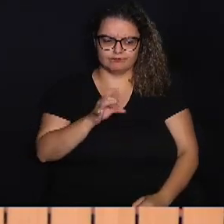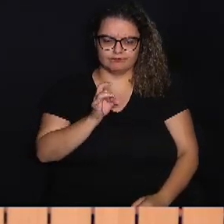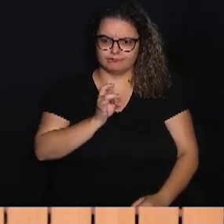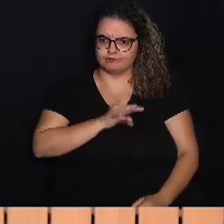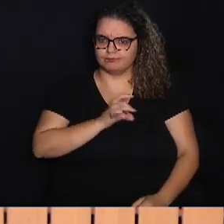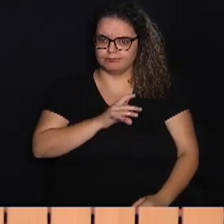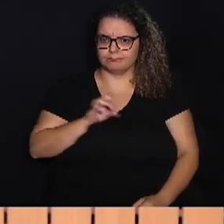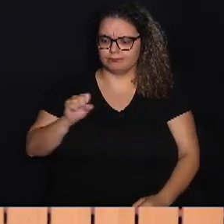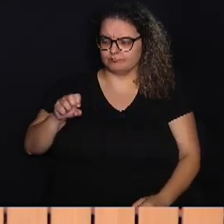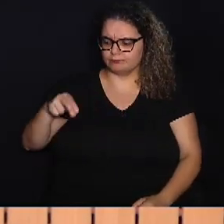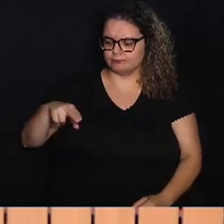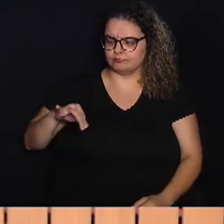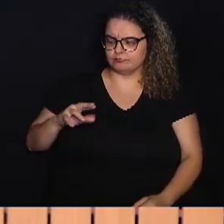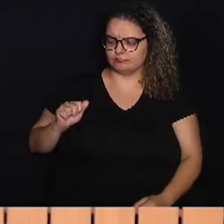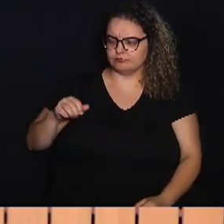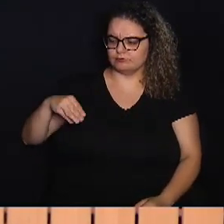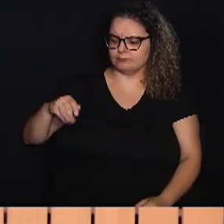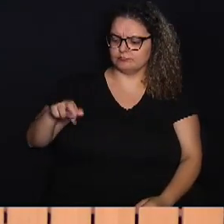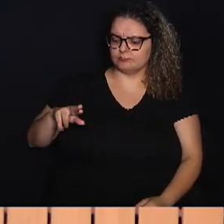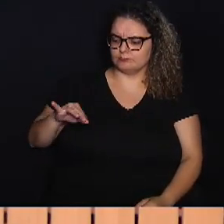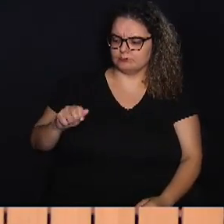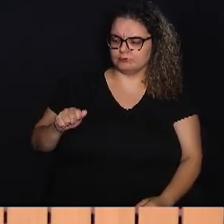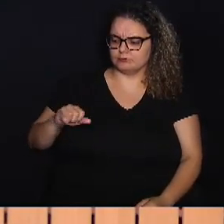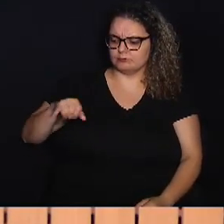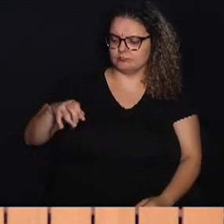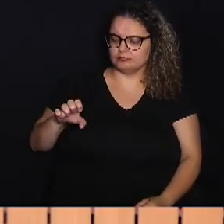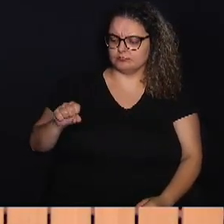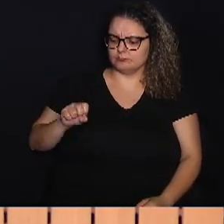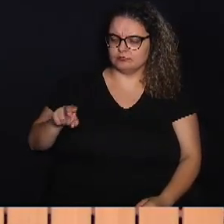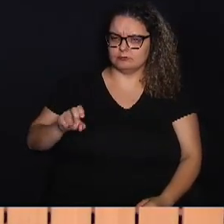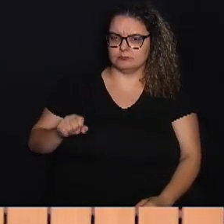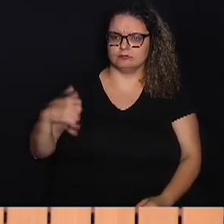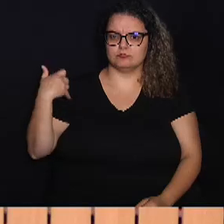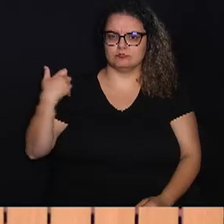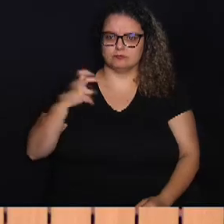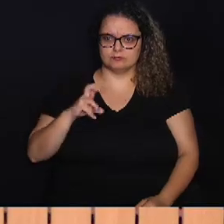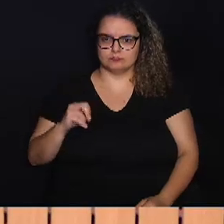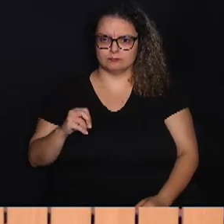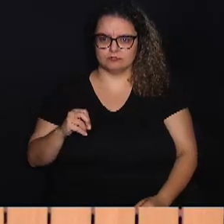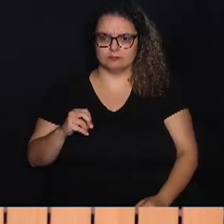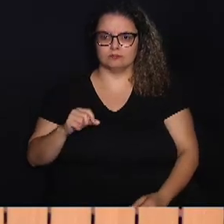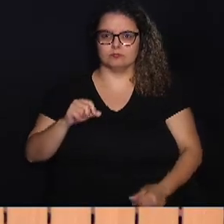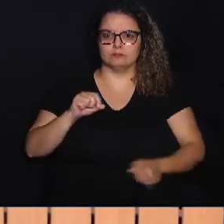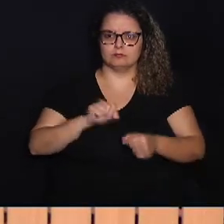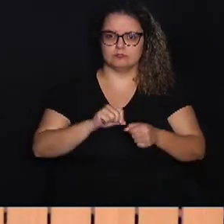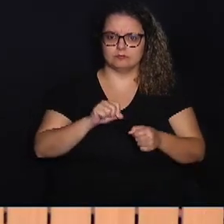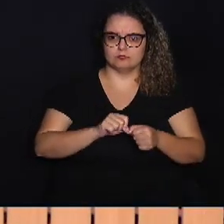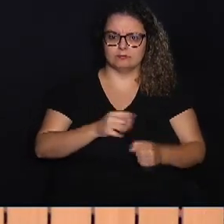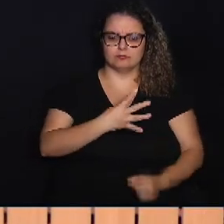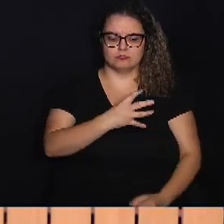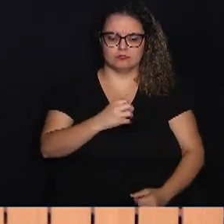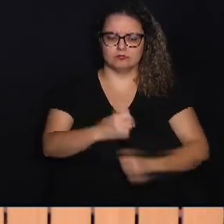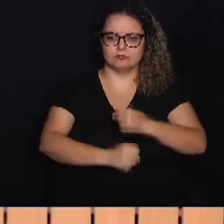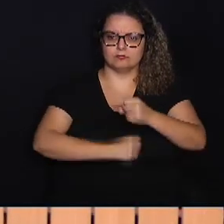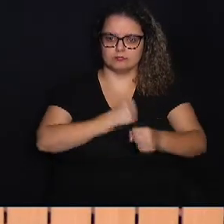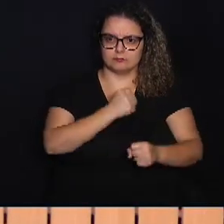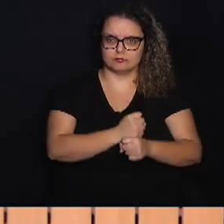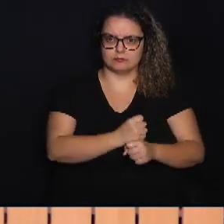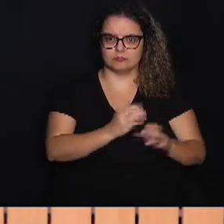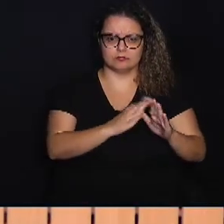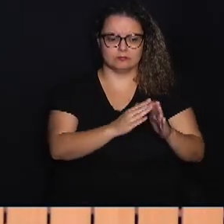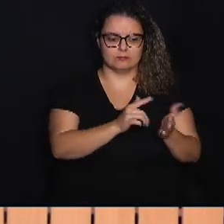Sônia Maria Jesus de 50 anos hoje Passou quatro décadas como trabalhadora doméstica de uma